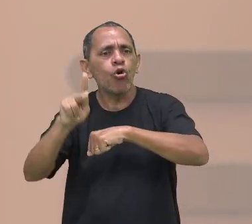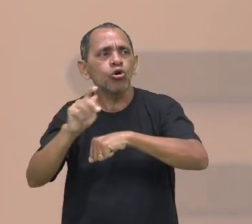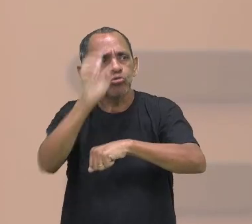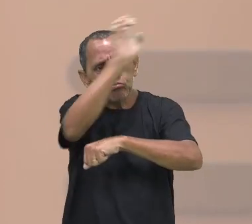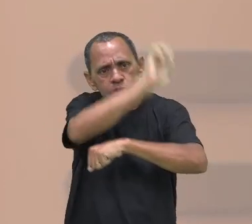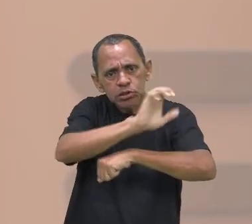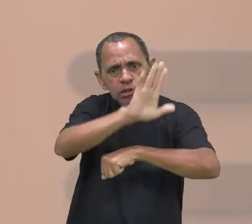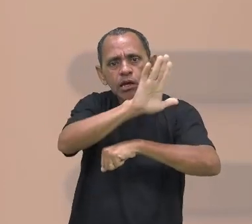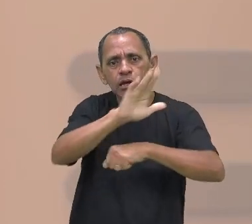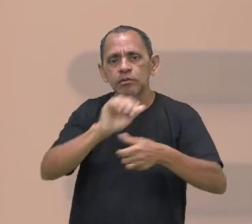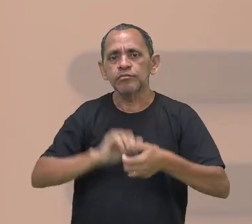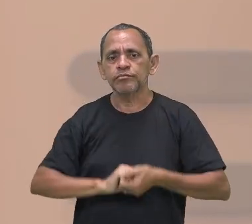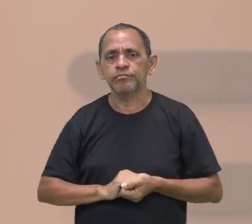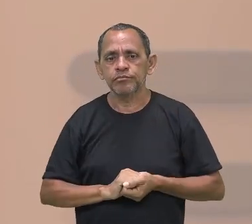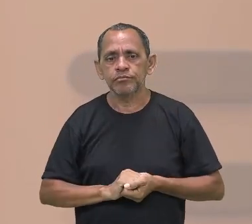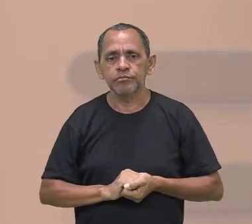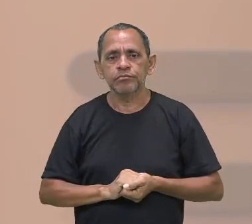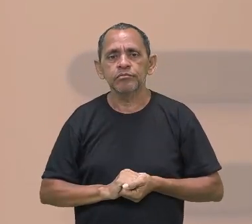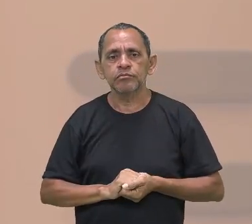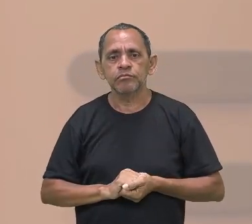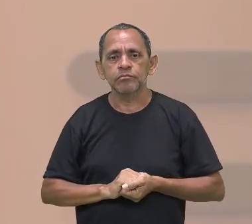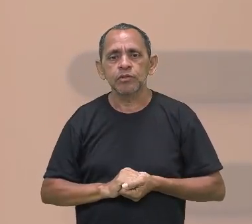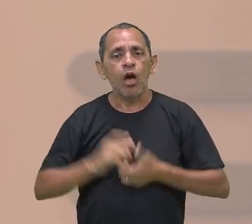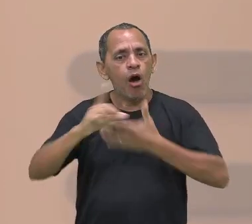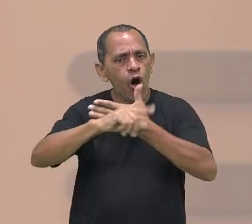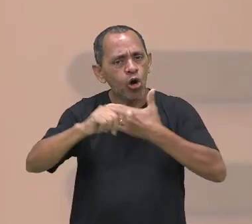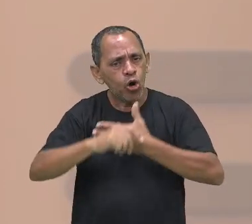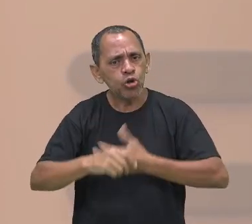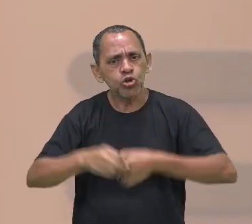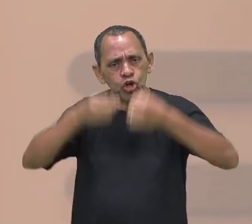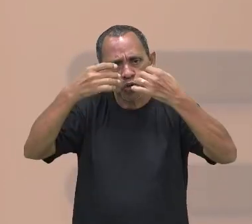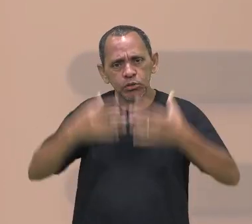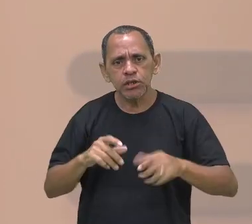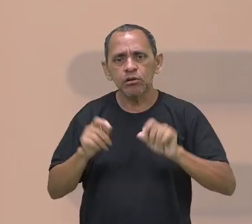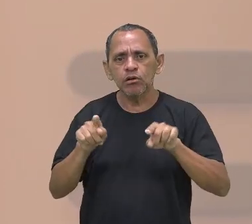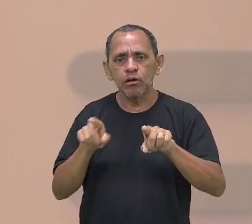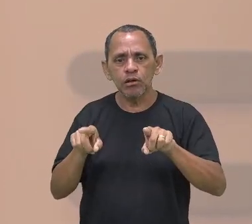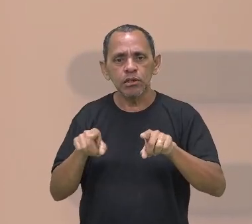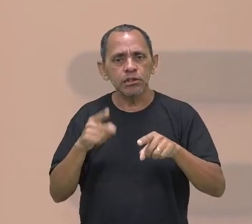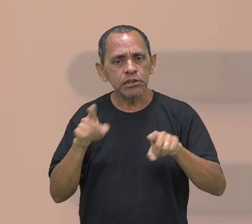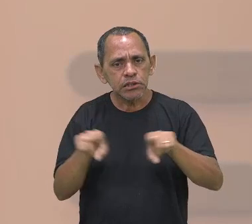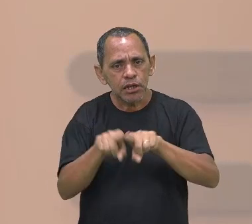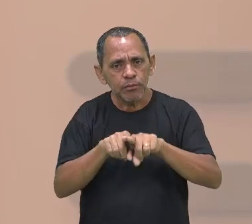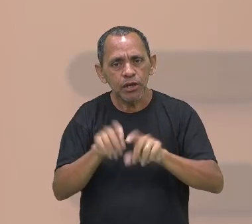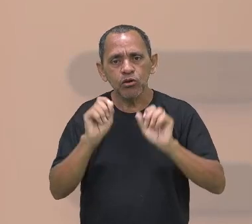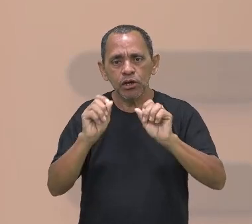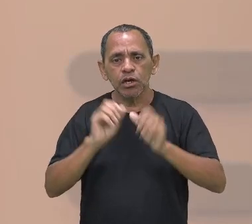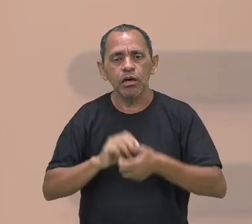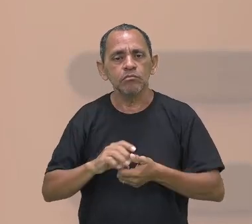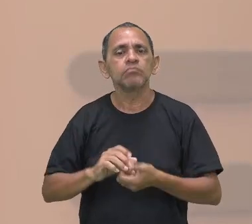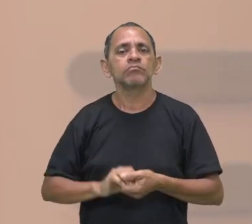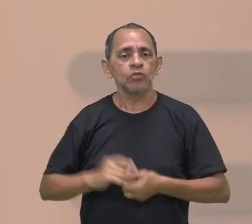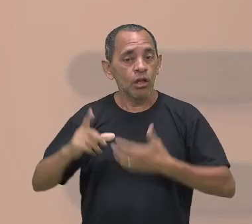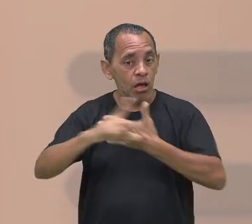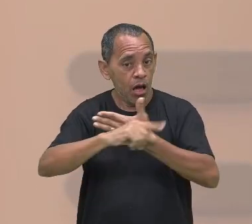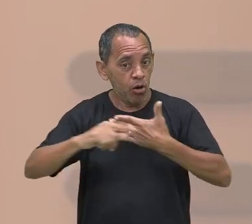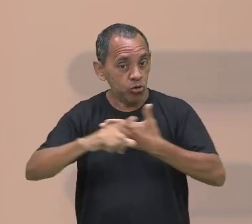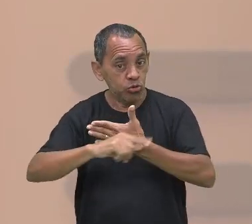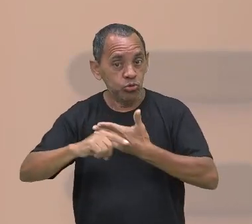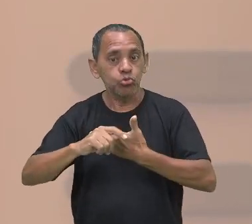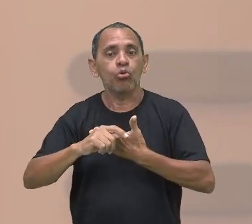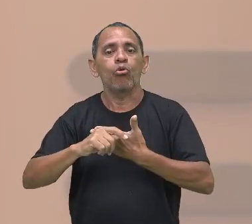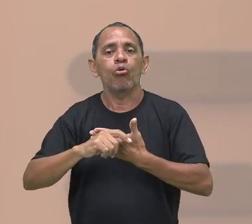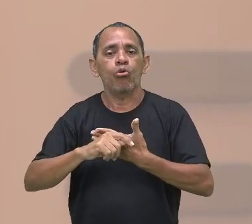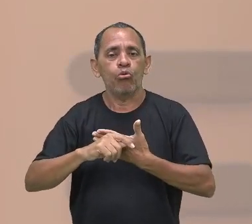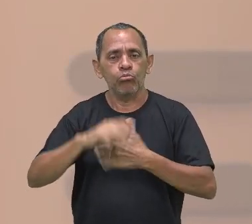Júnior. Portanto, anotem, registrem, porque este autor brasileiro, sociólogo,